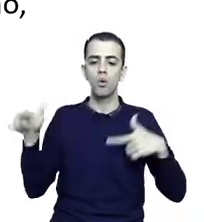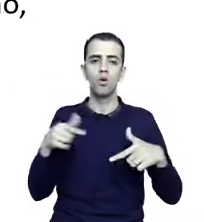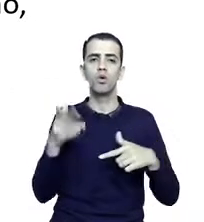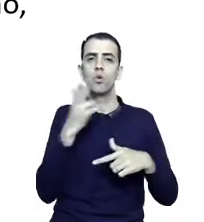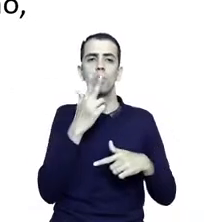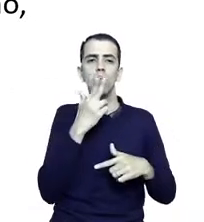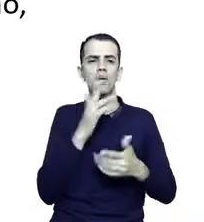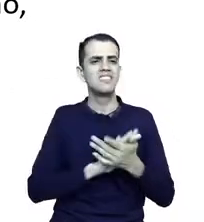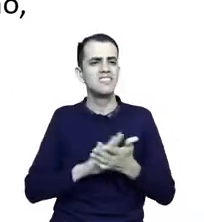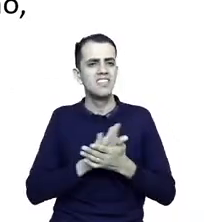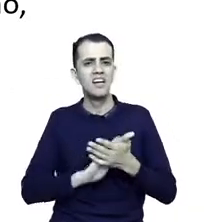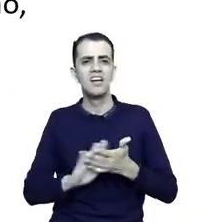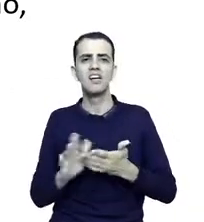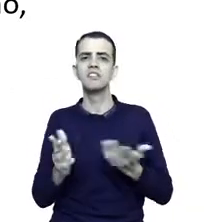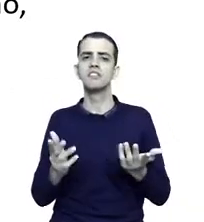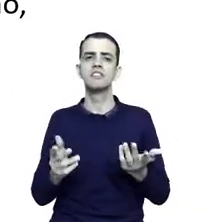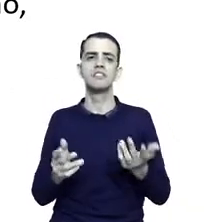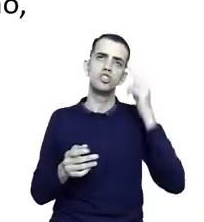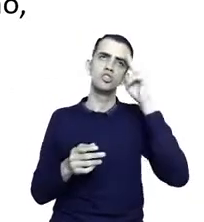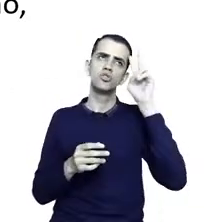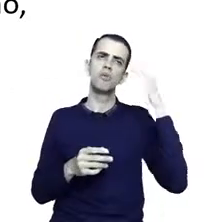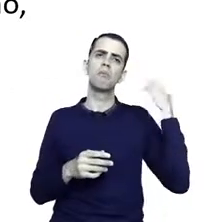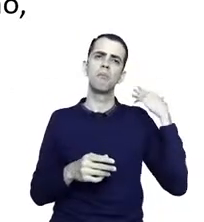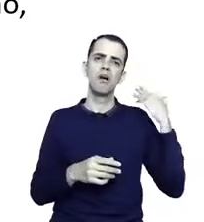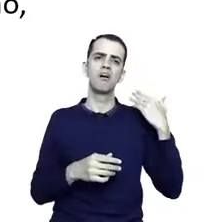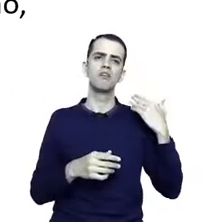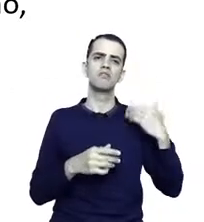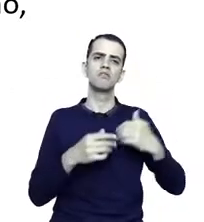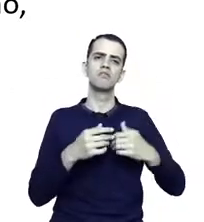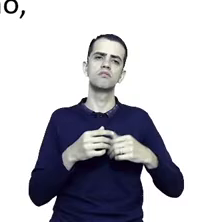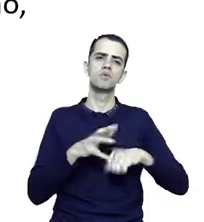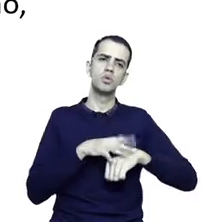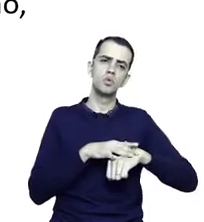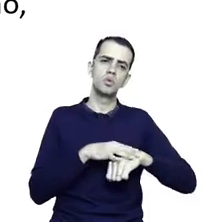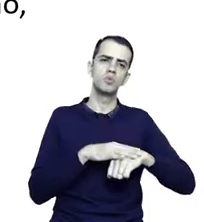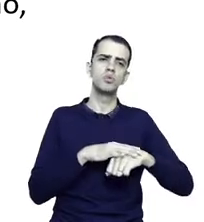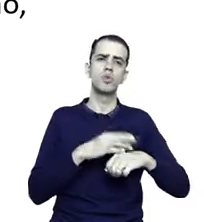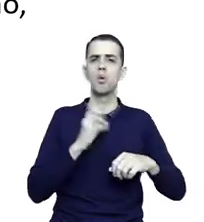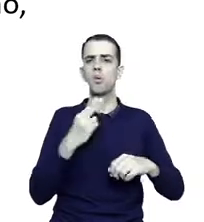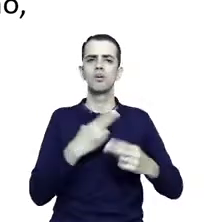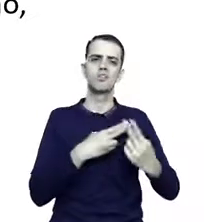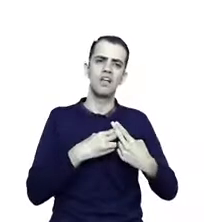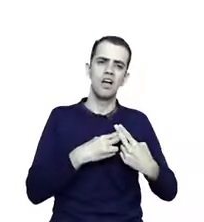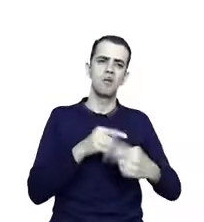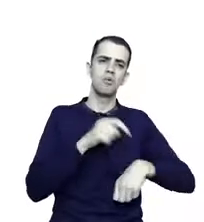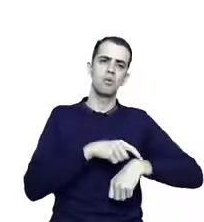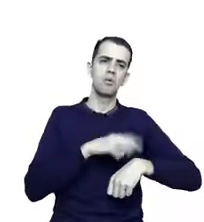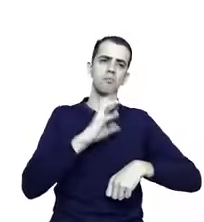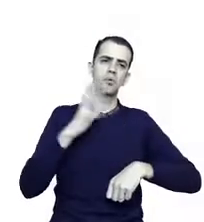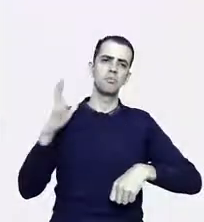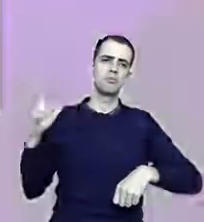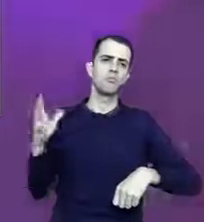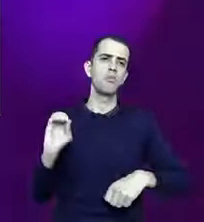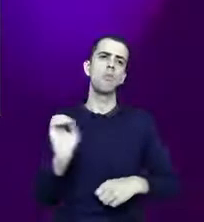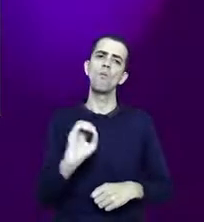não tinha nenhum histórico de doenças prévias, nem de trauma aí na articulação do punho.